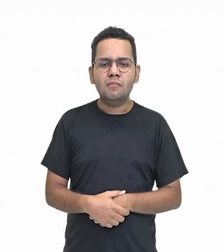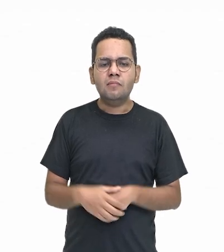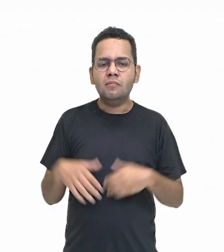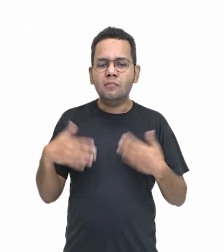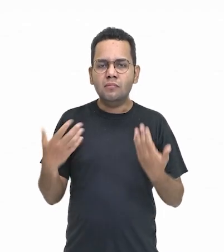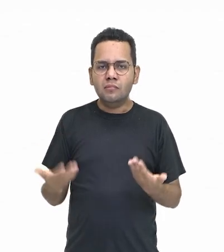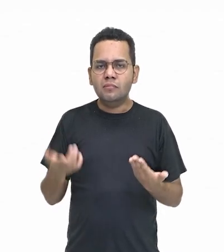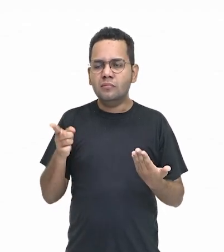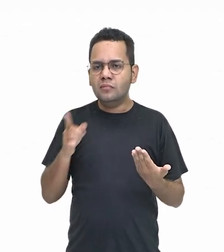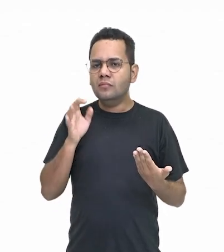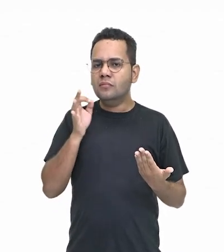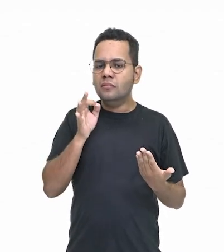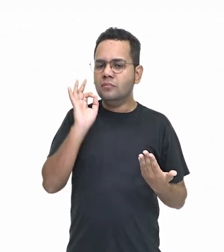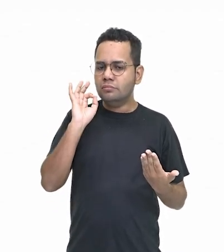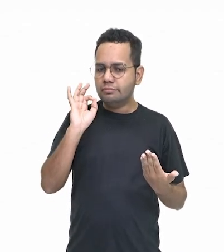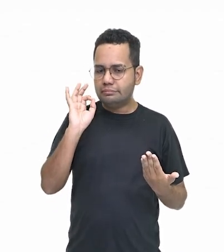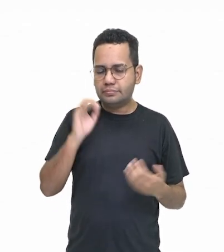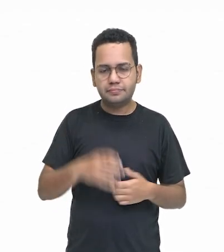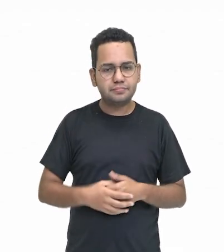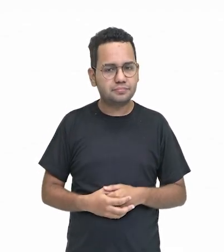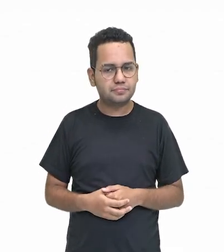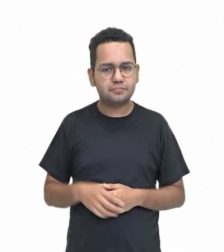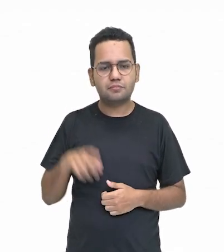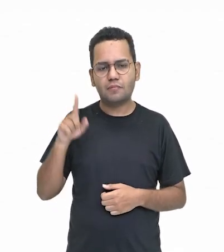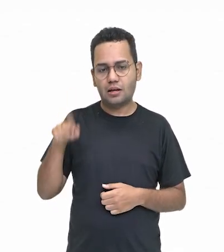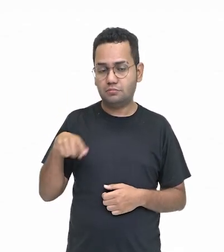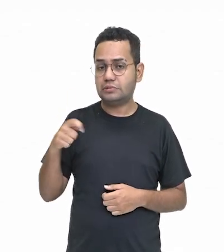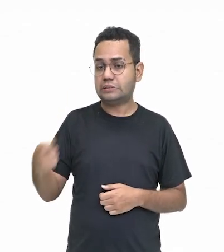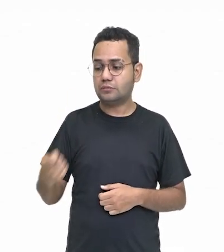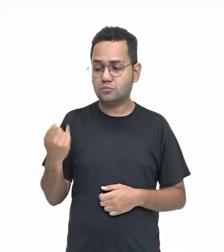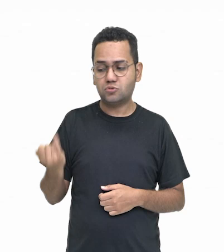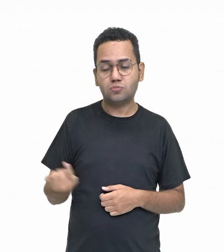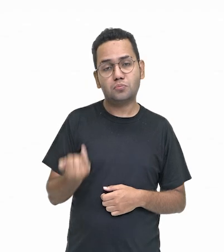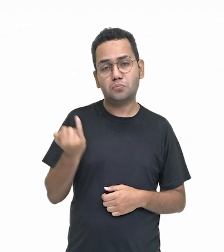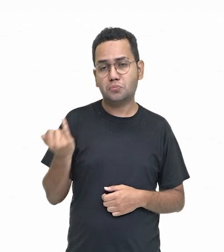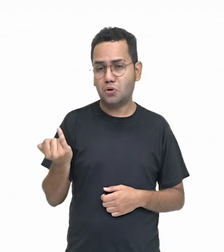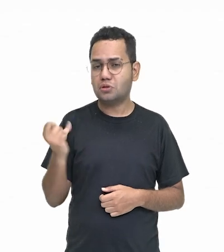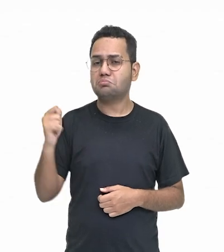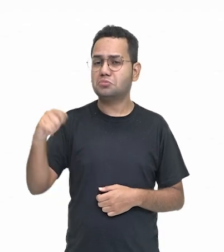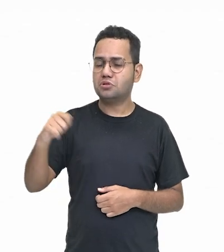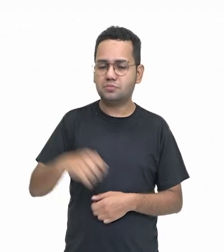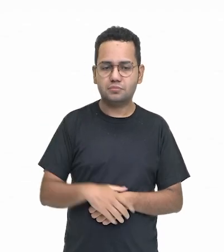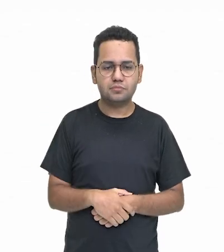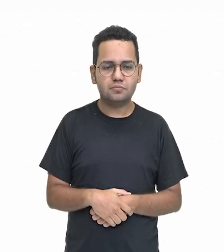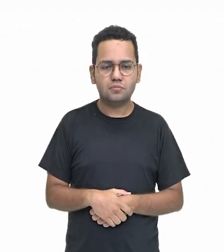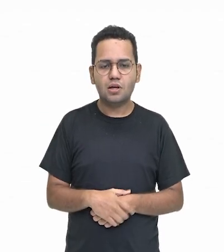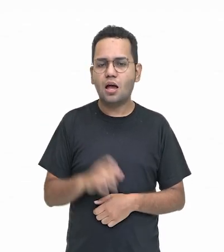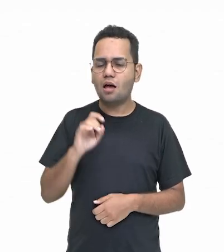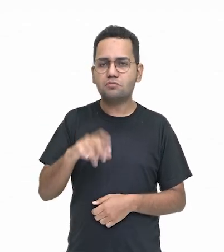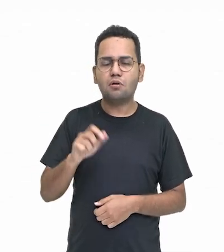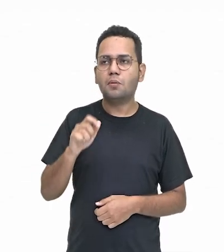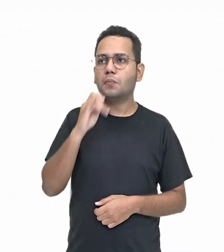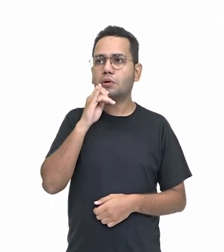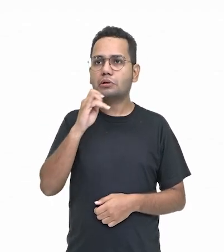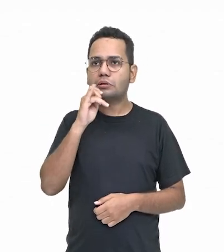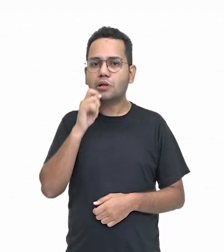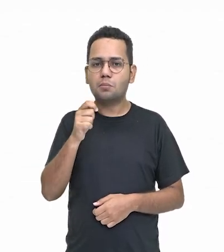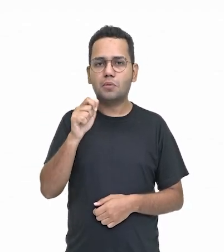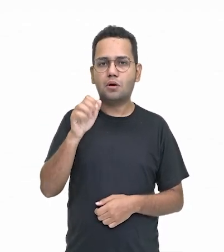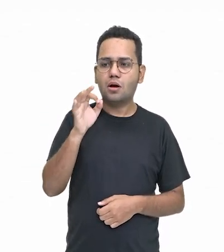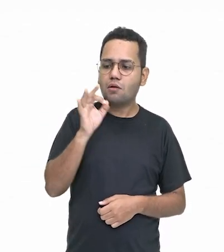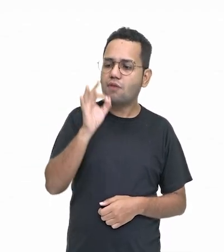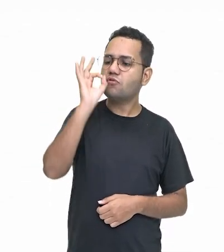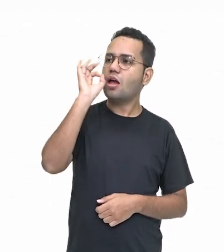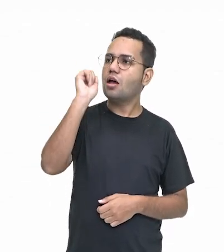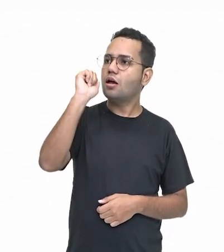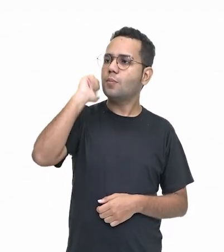ritual de beber café é muito mais importante do que o ato de consumir o